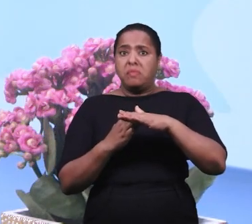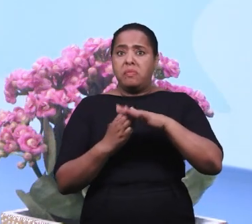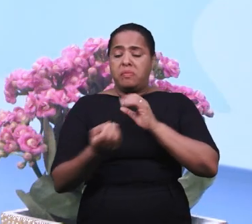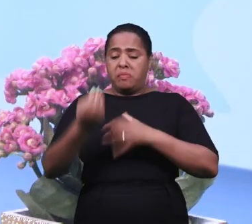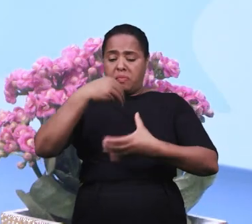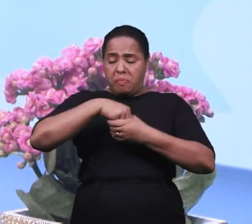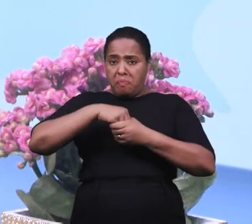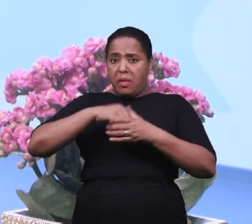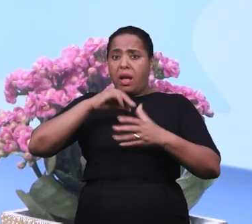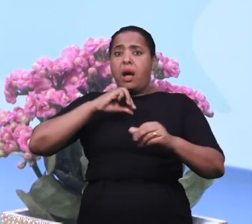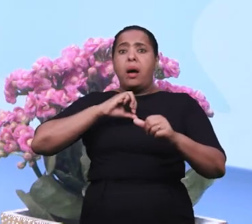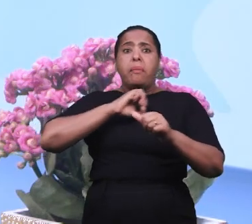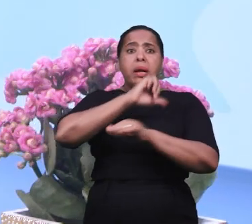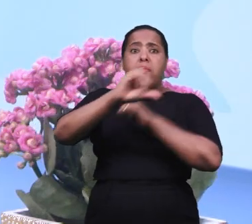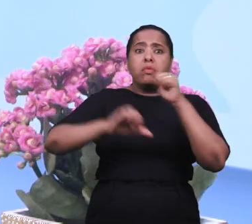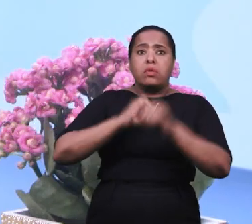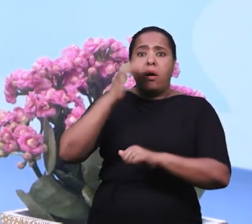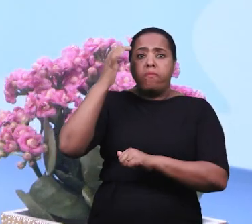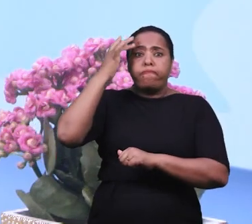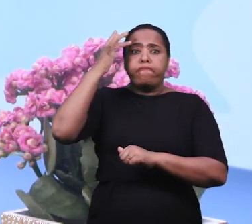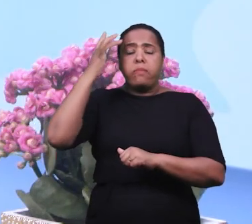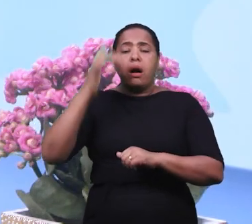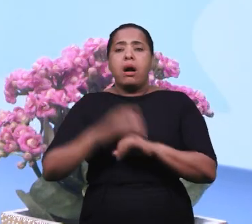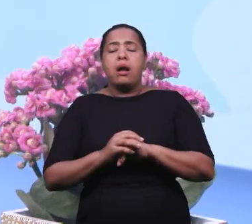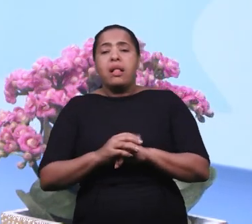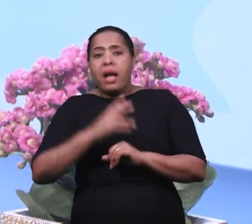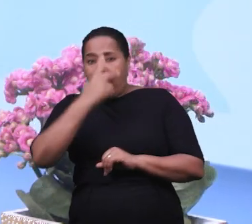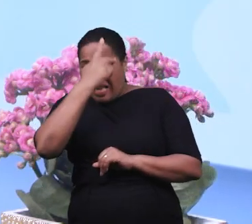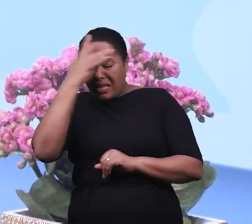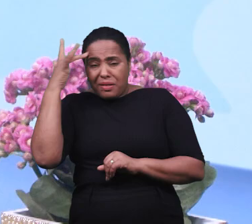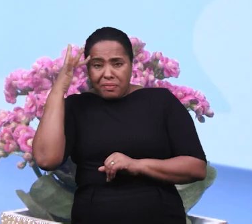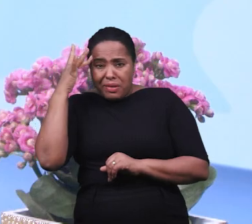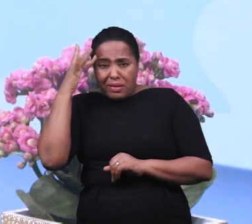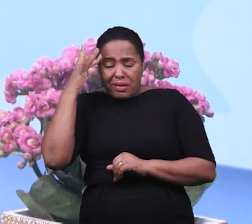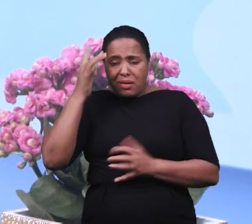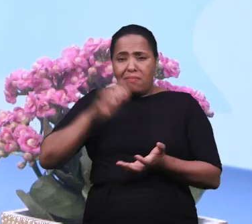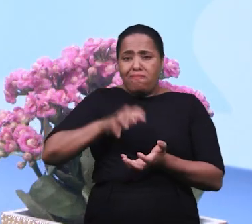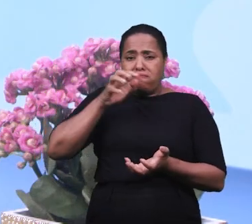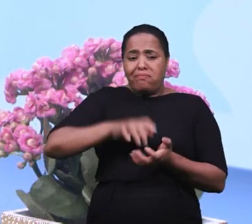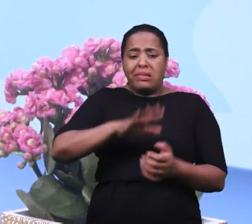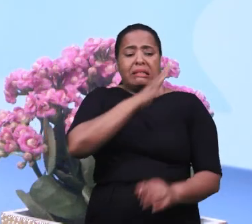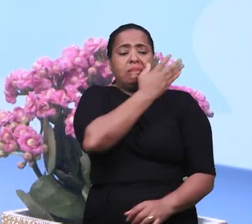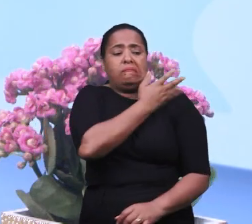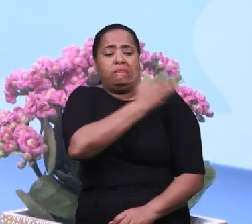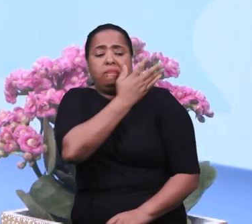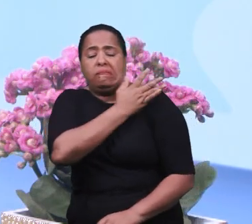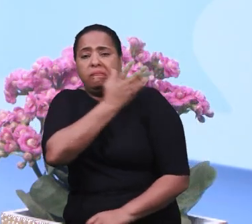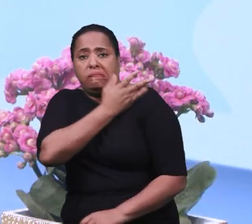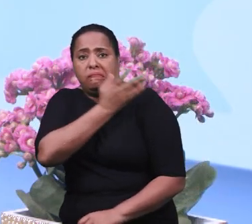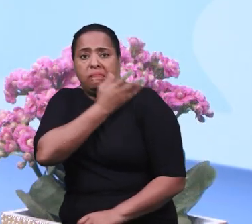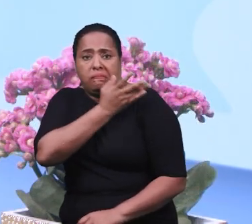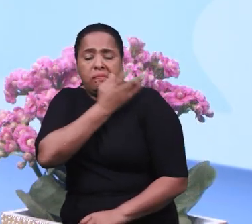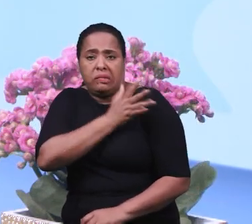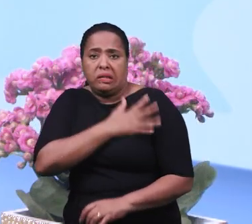essa mentalidade, as pessoas idosas vão ser sempre discriminadas e vão sempre enfrentar